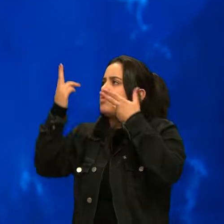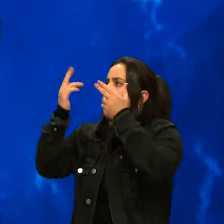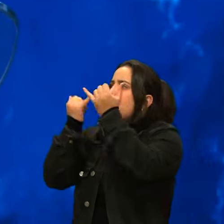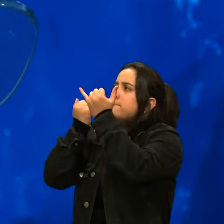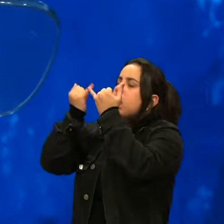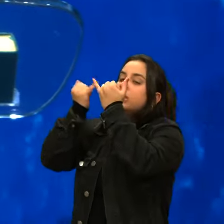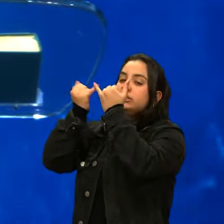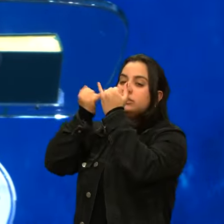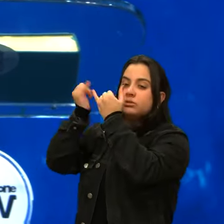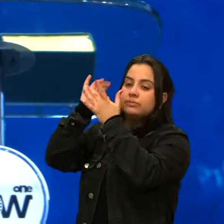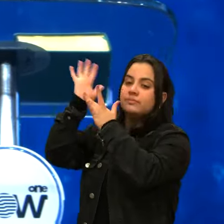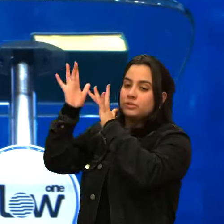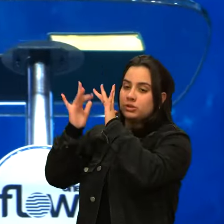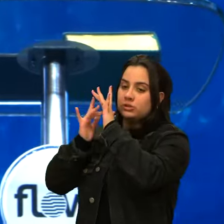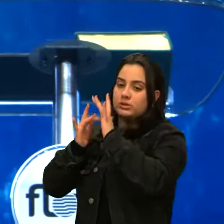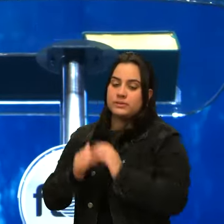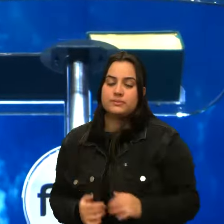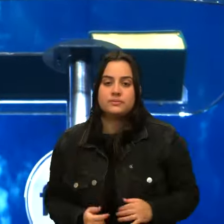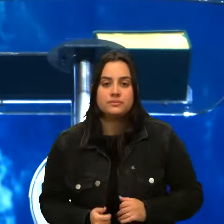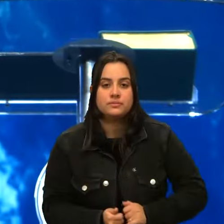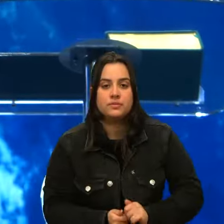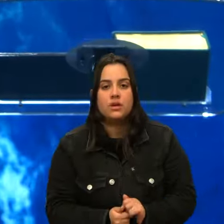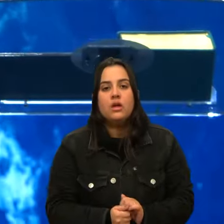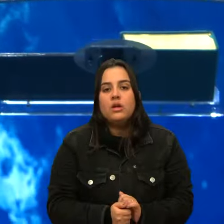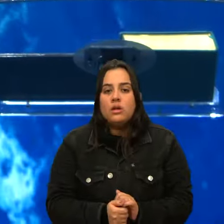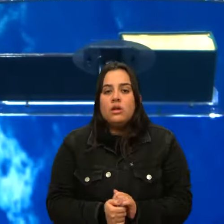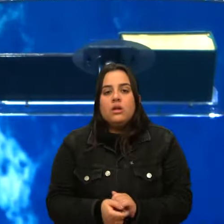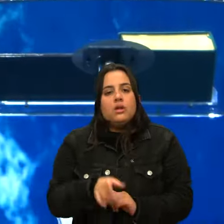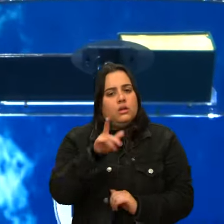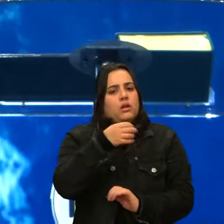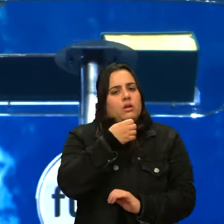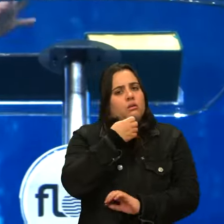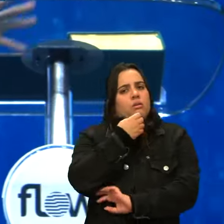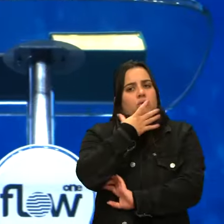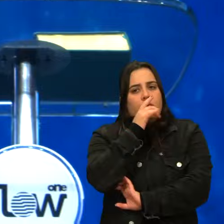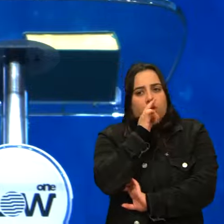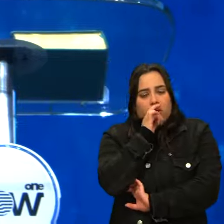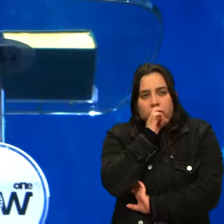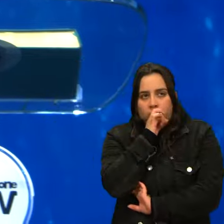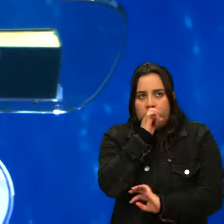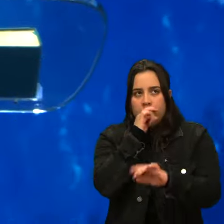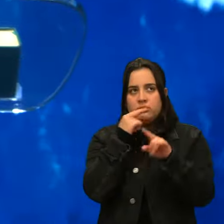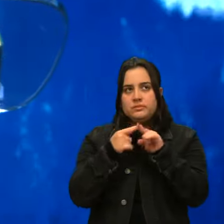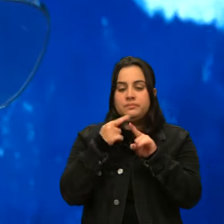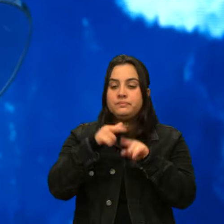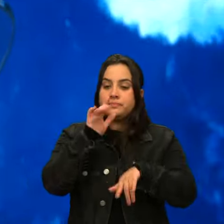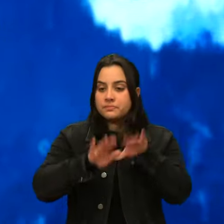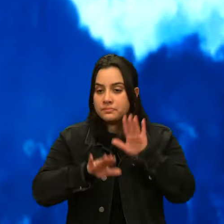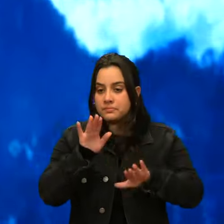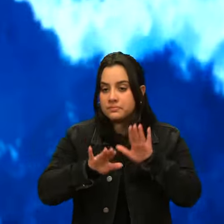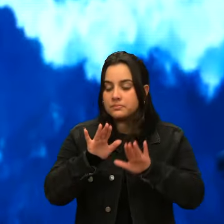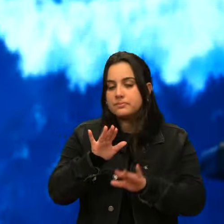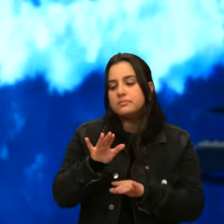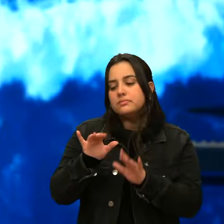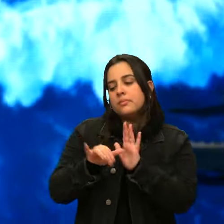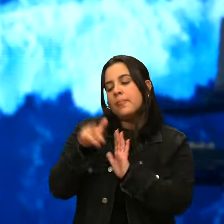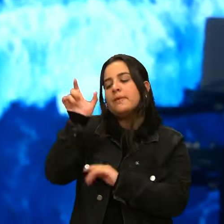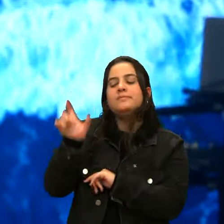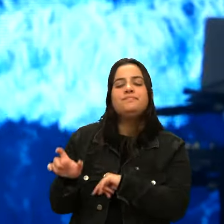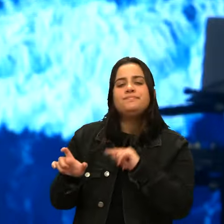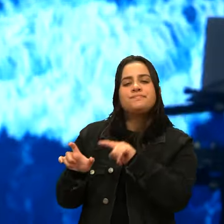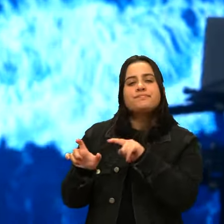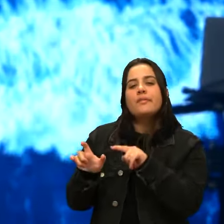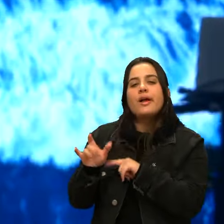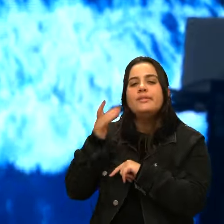é muito interessante porque talvez a primeira pessoa que você pensou aí foi algum cantor, não sei